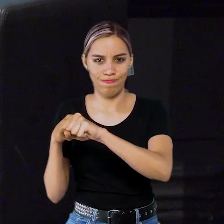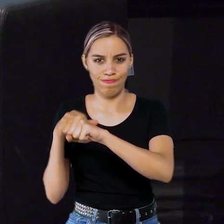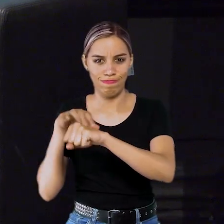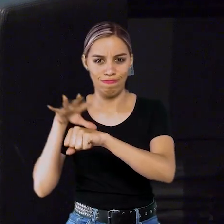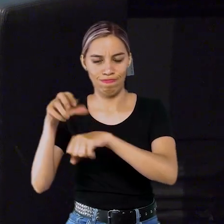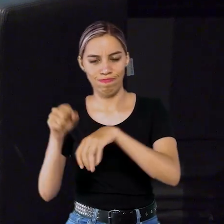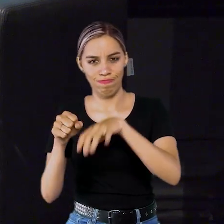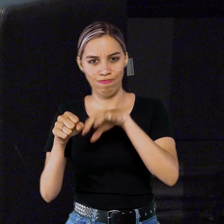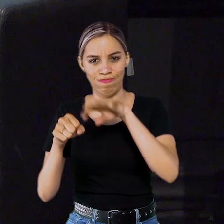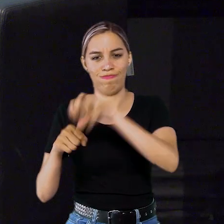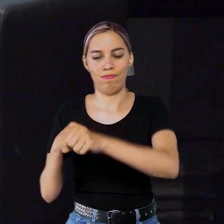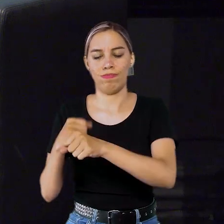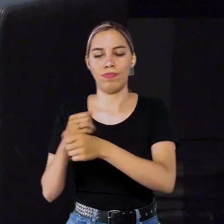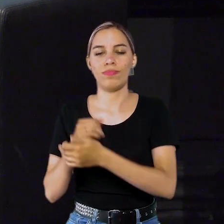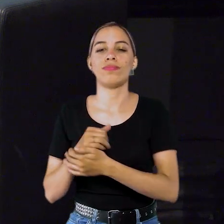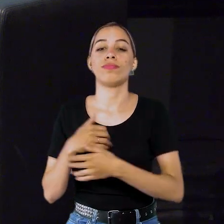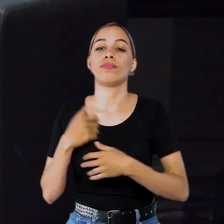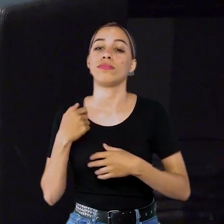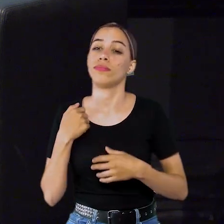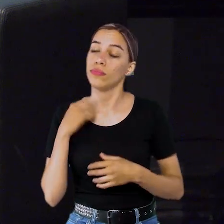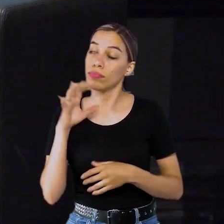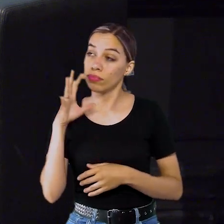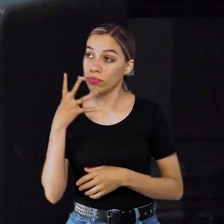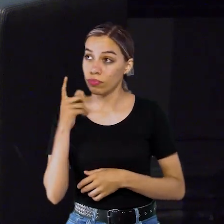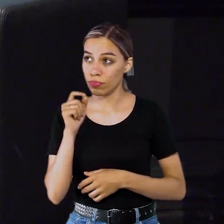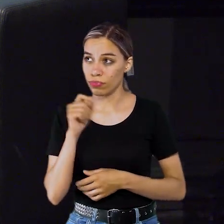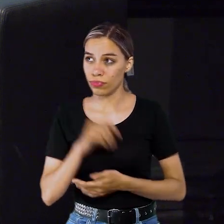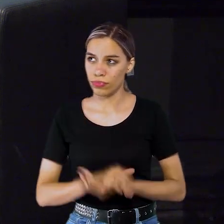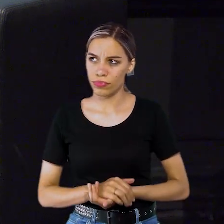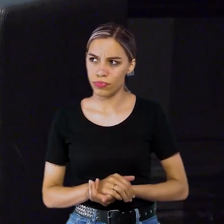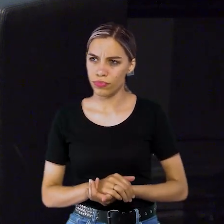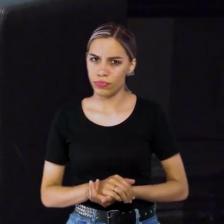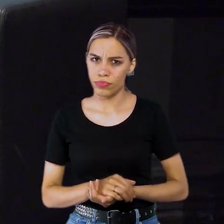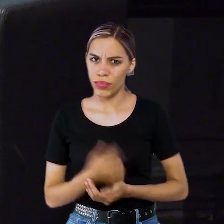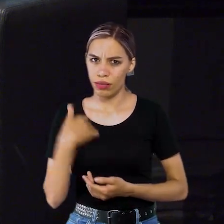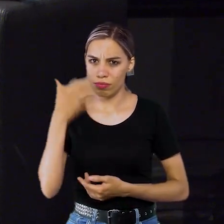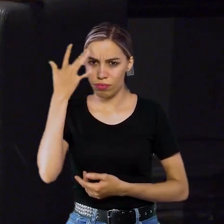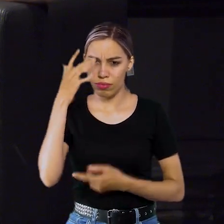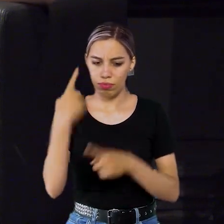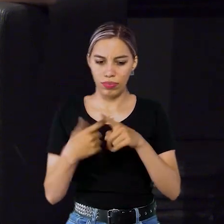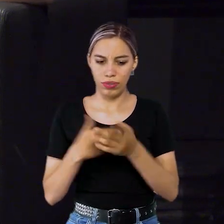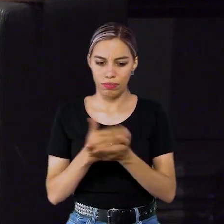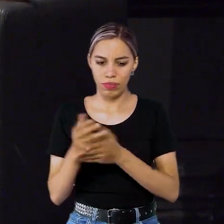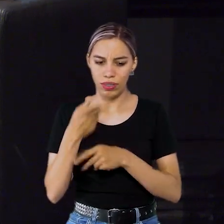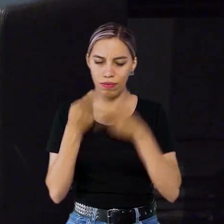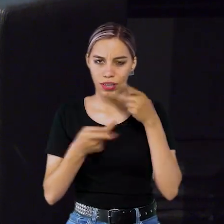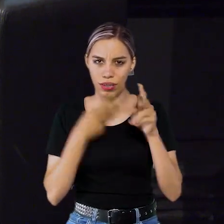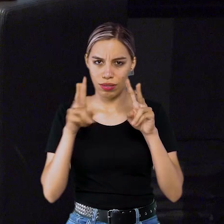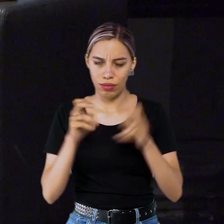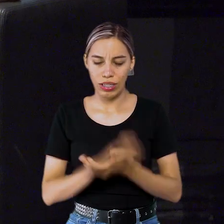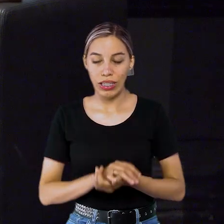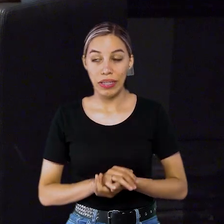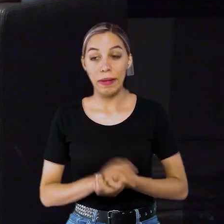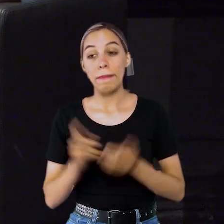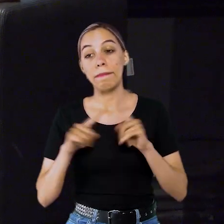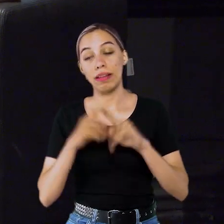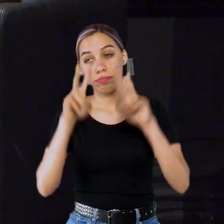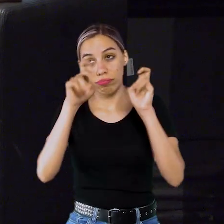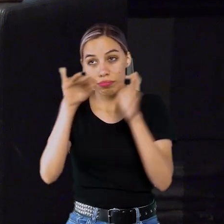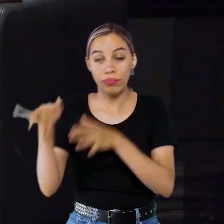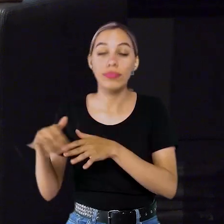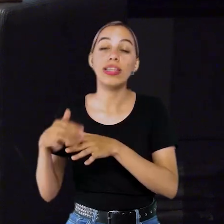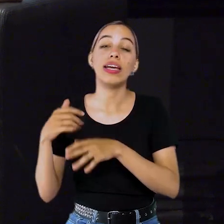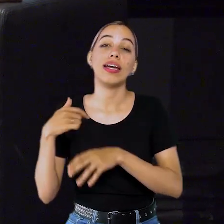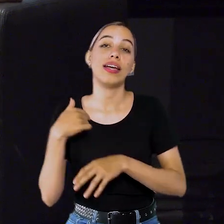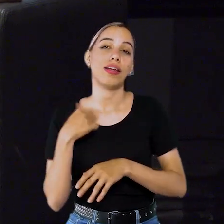né? Mas eu acho que, enfim, nem sei porque agora eu comecei a falar disso, mas eu acho que era mais no sentido dessa